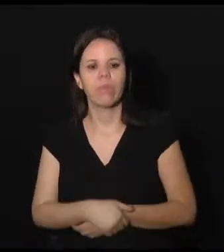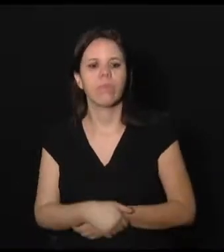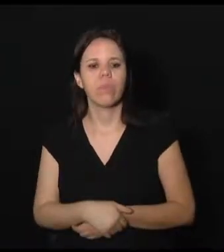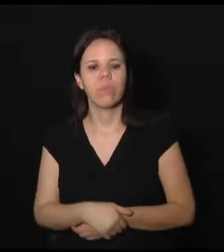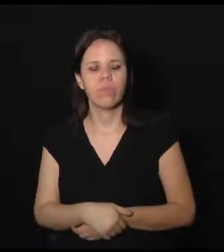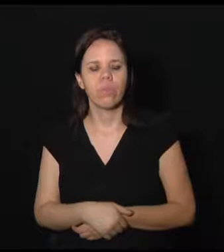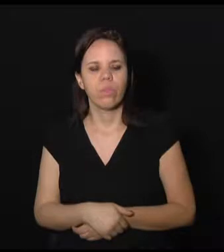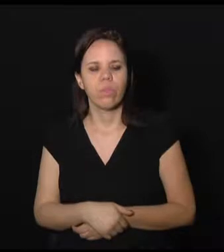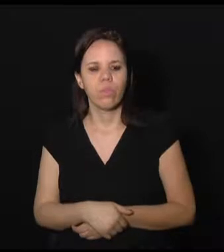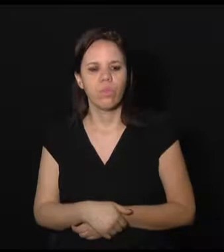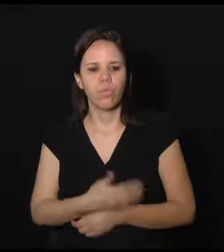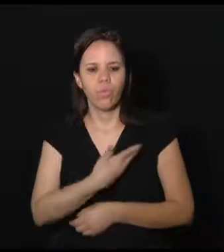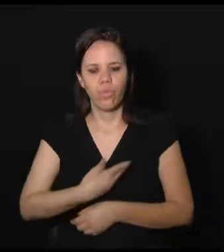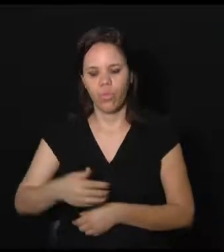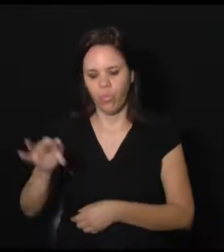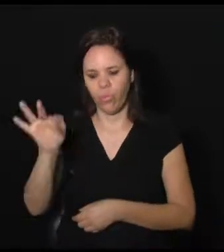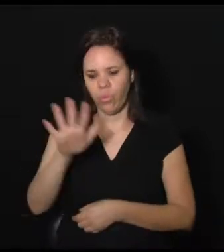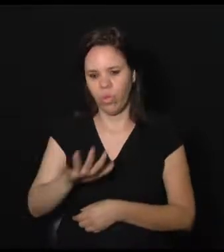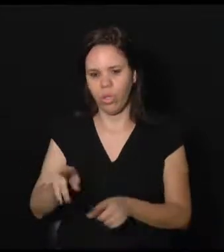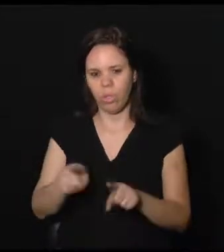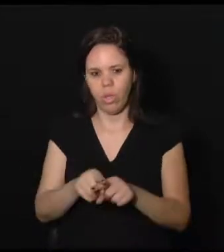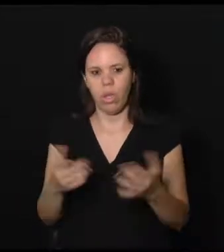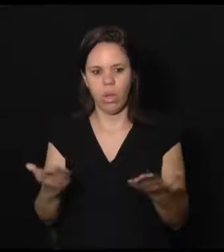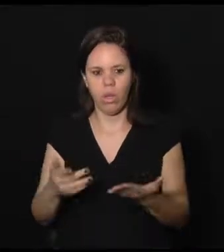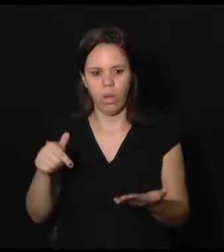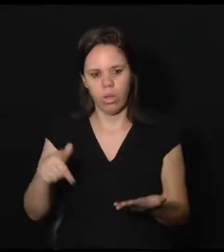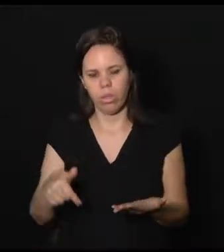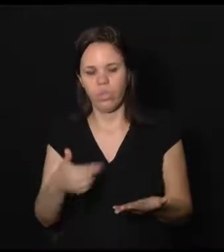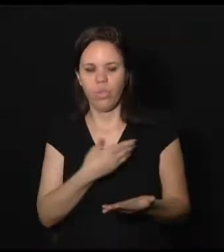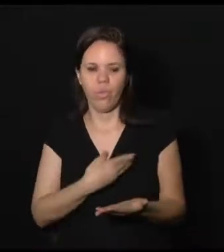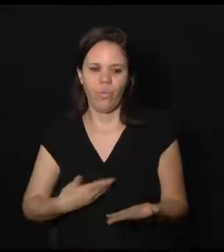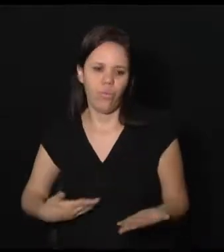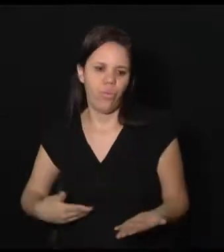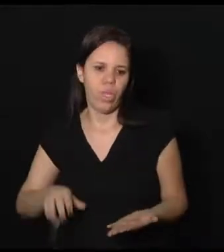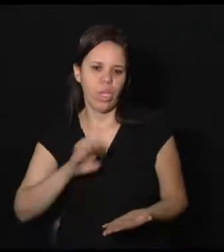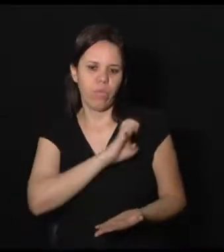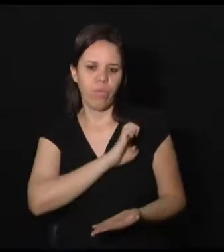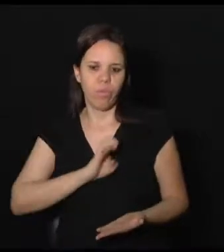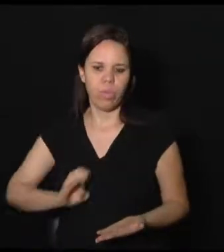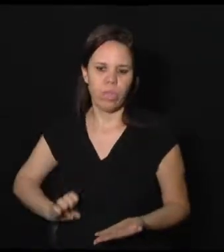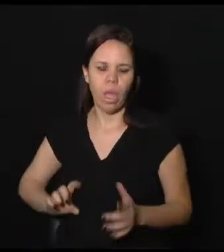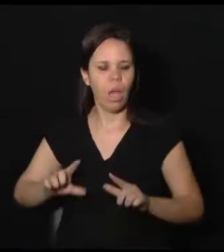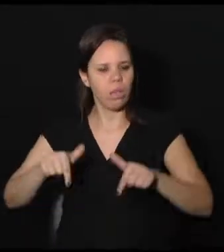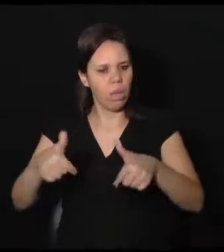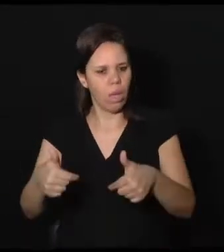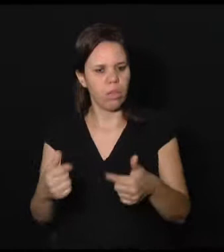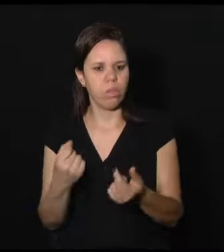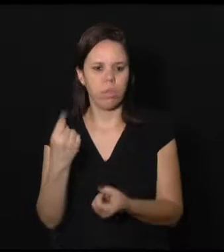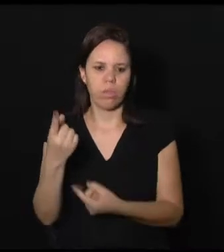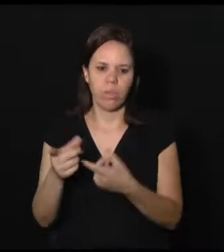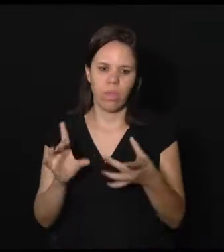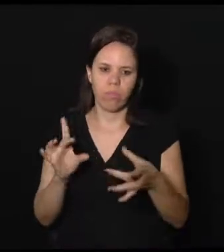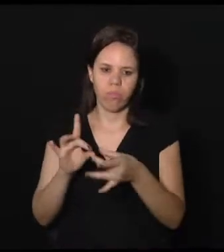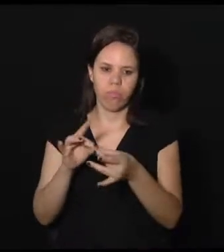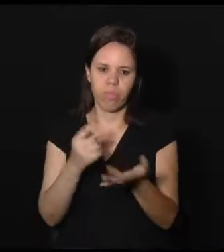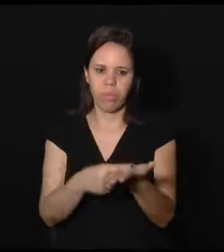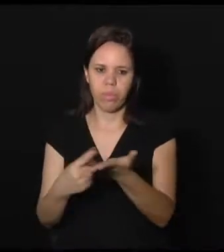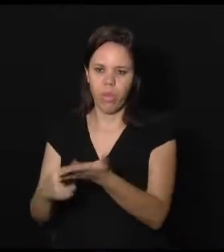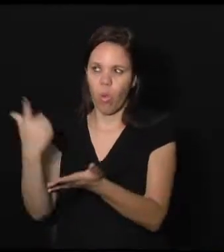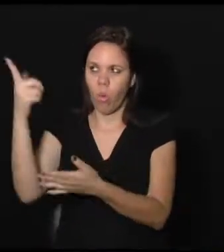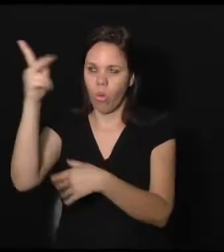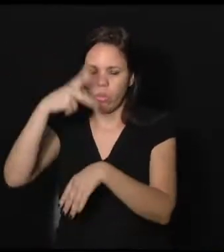seja no governo federal e agora também no governo estadual, com algumas ações e algumas parcerias com países lá